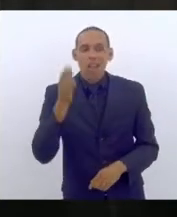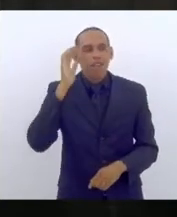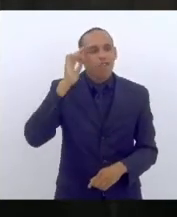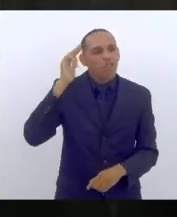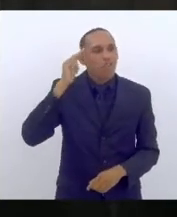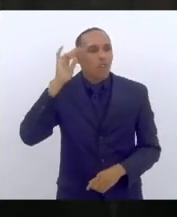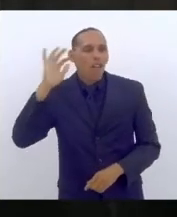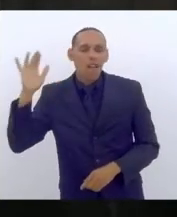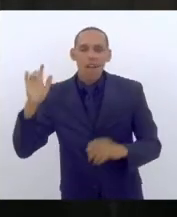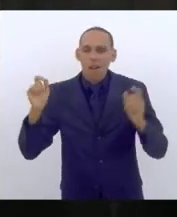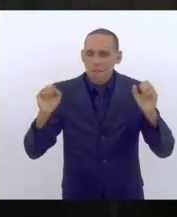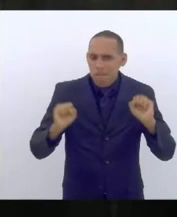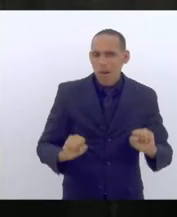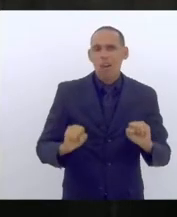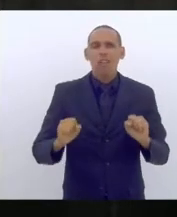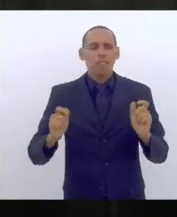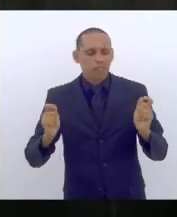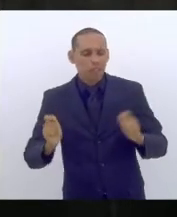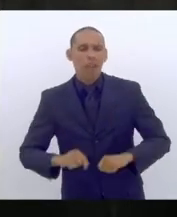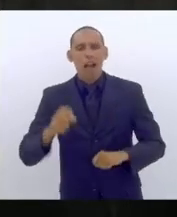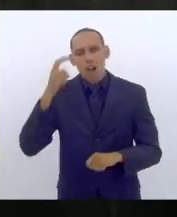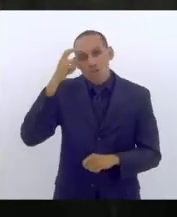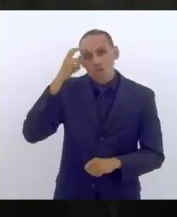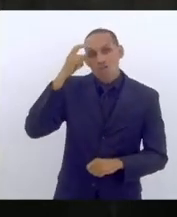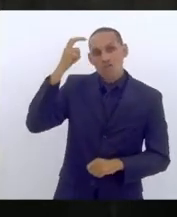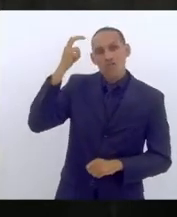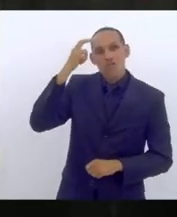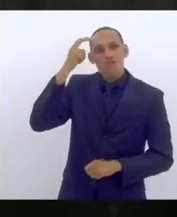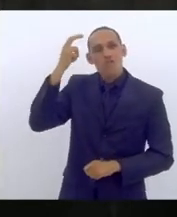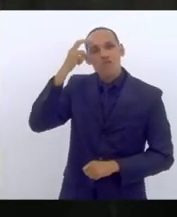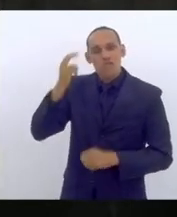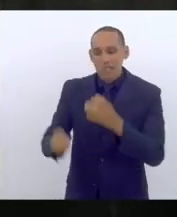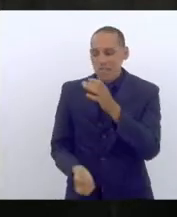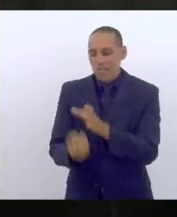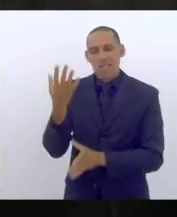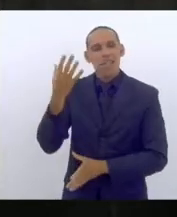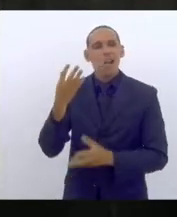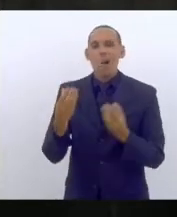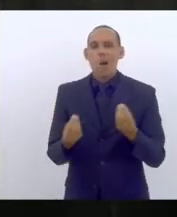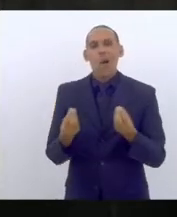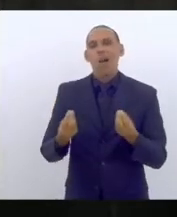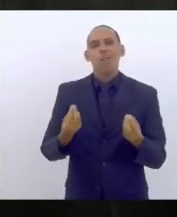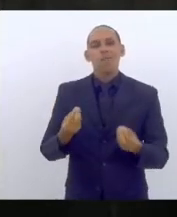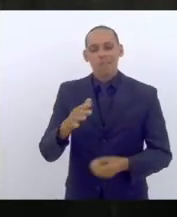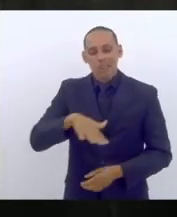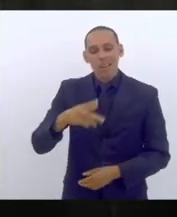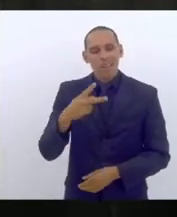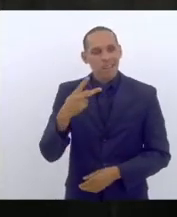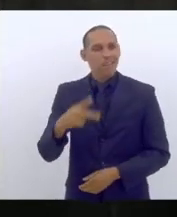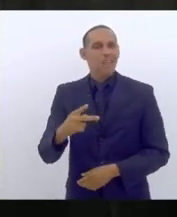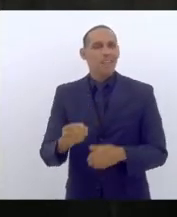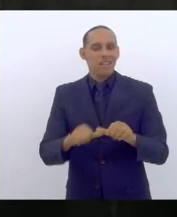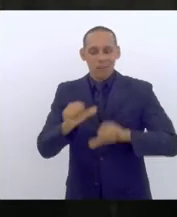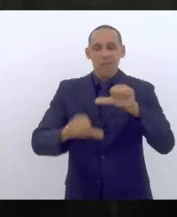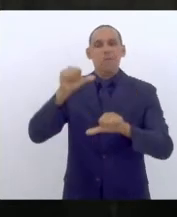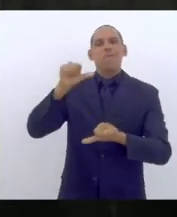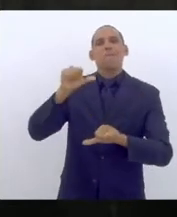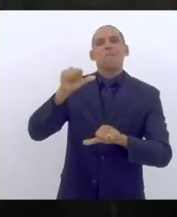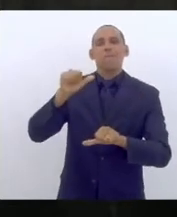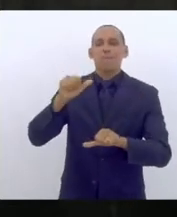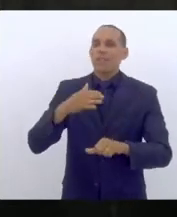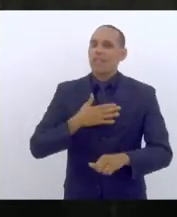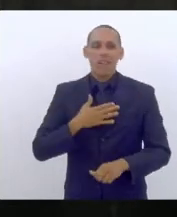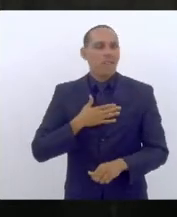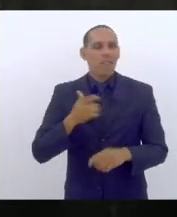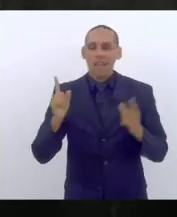de produzir cultura e transformar sua realidade a partir do seu próprio território isso é mágico isso para mim